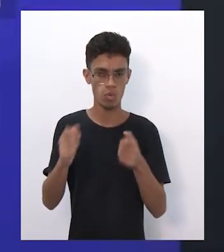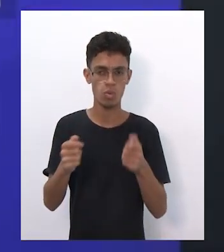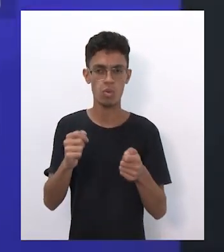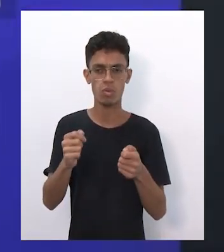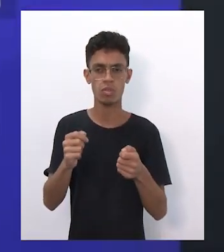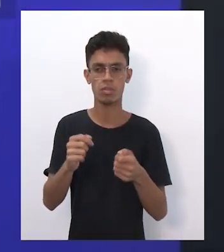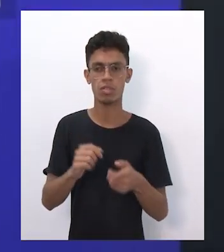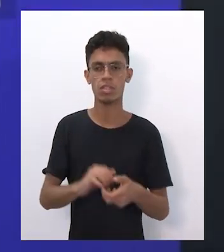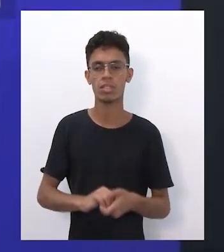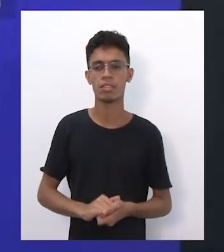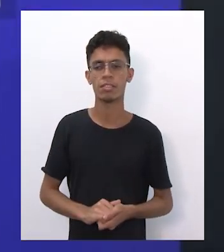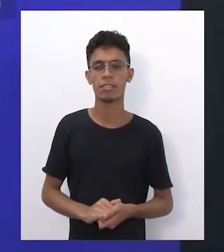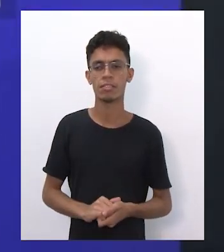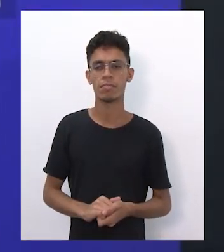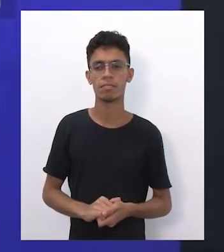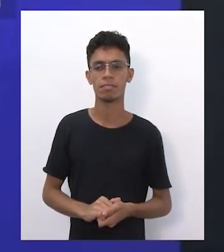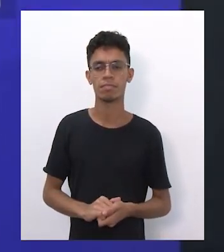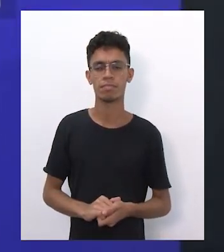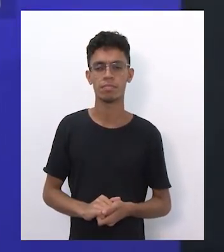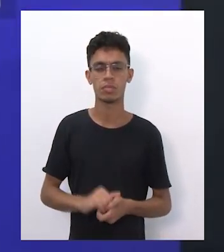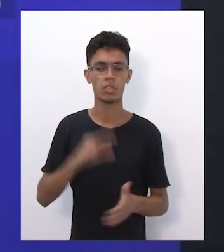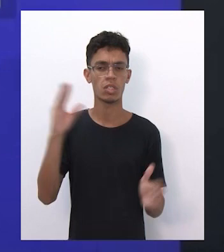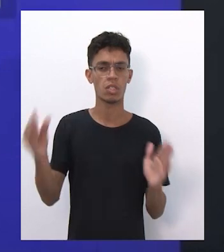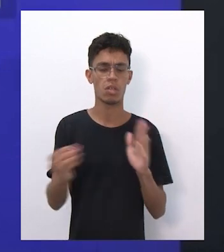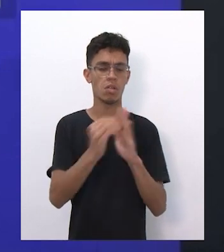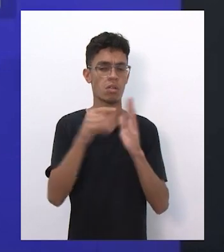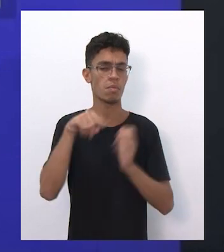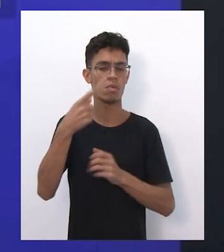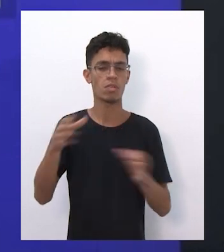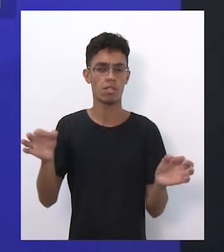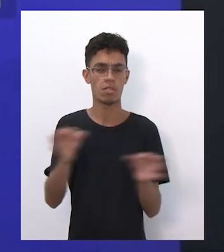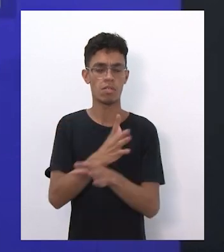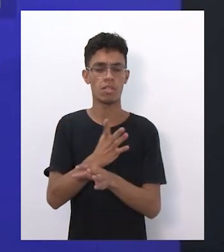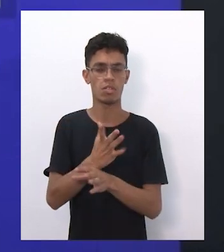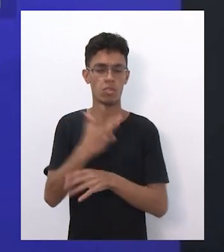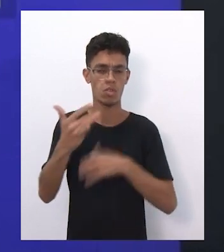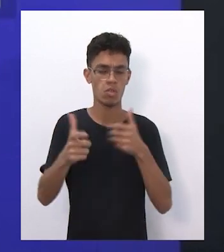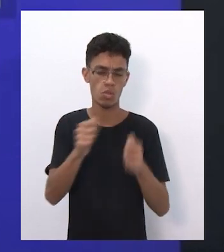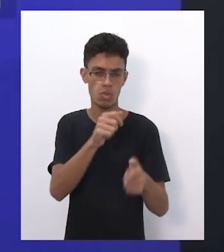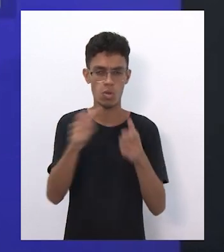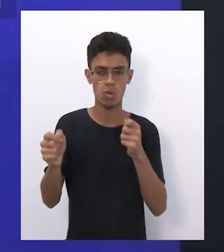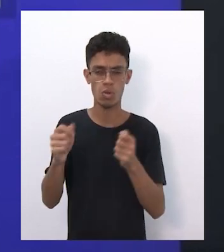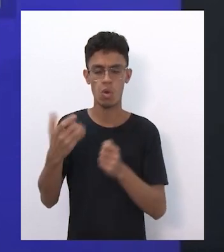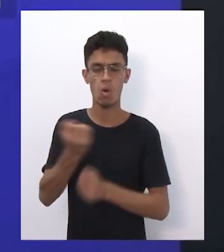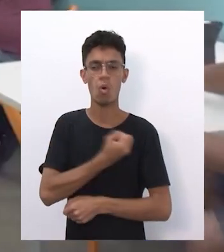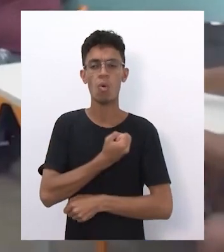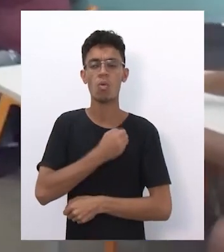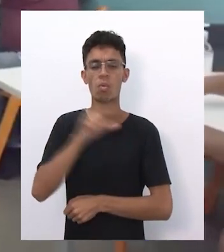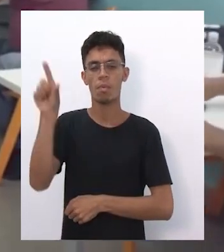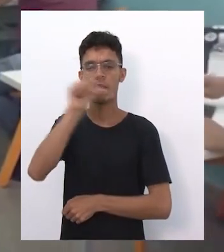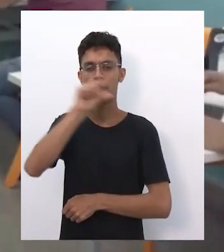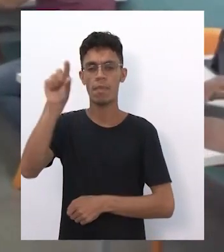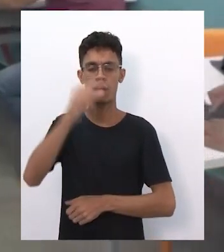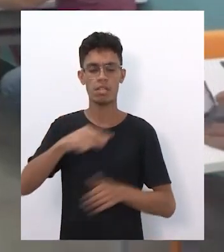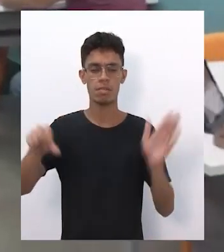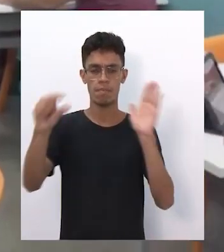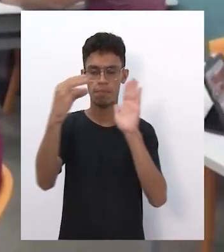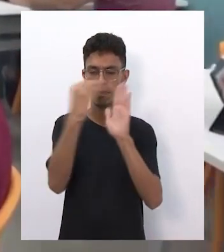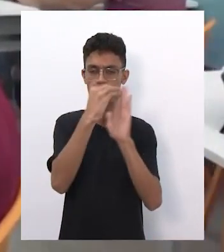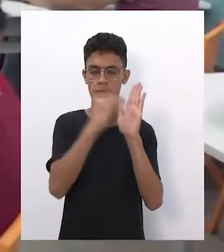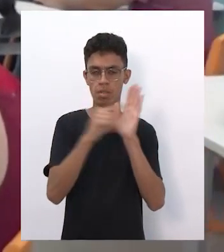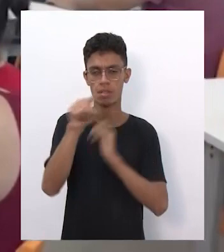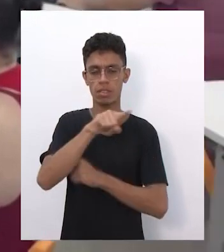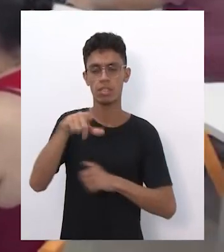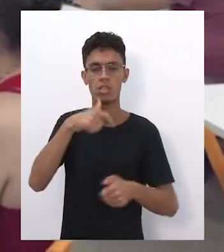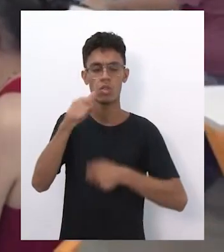de vocês está escrito lá, em ser PIN de jogo. Digitem esse número que está na tela lá. Esse jogo, pessoal, dá para